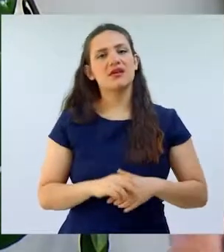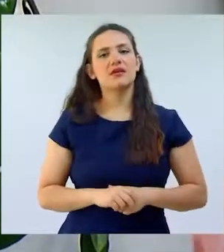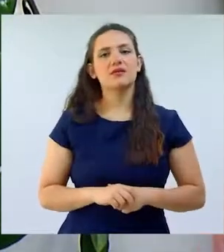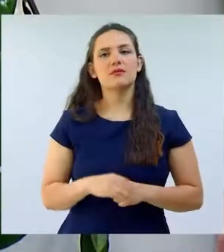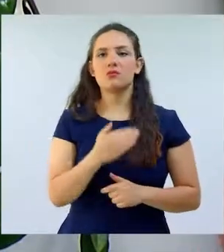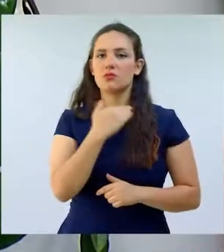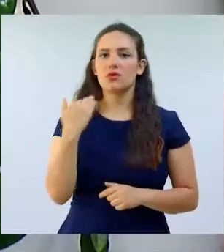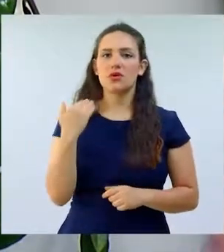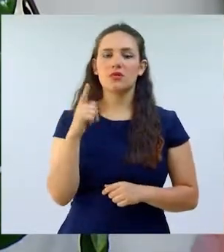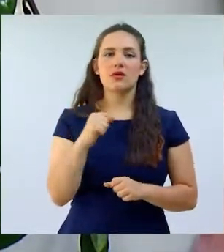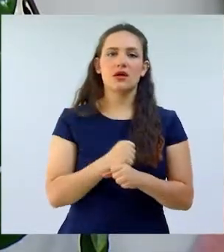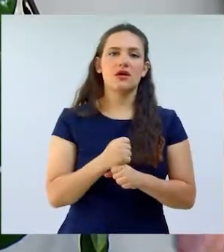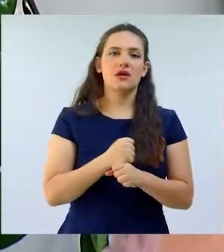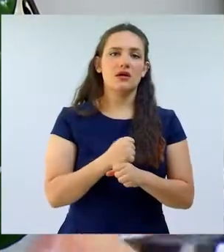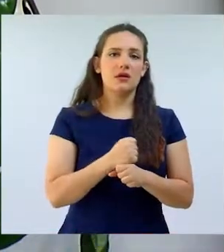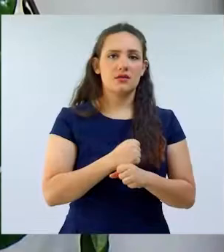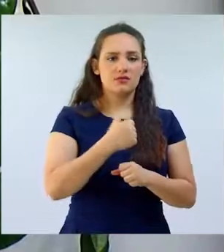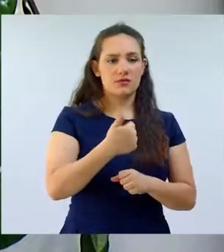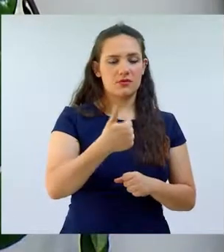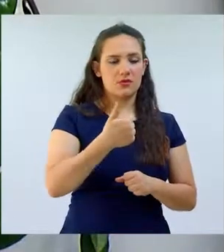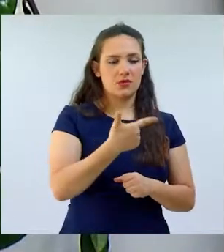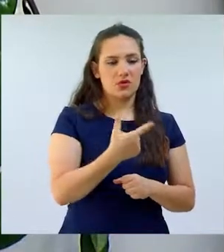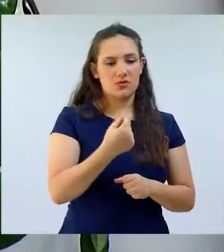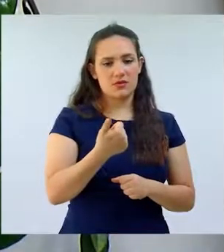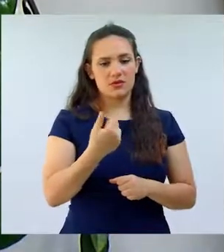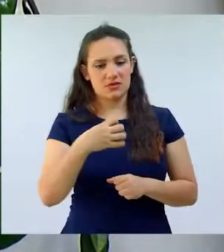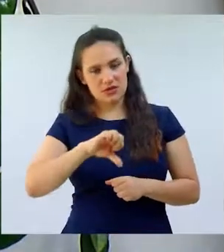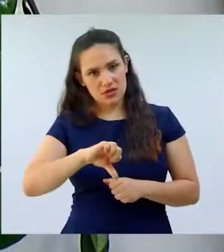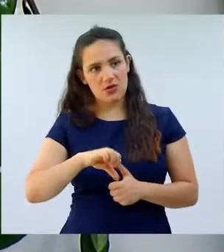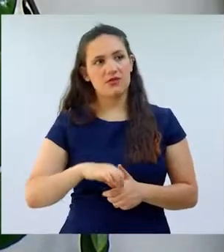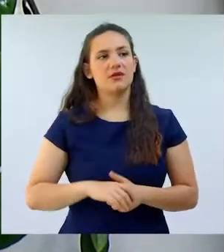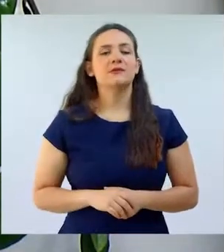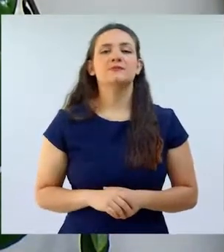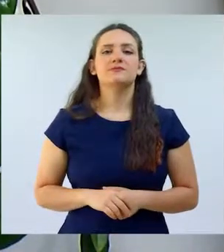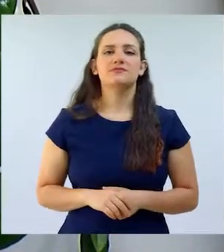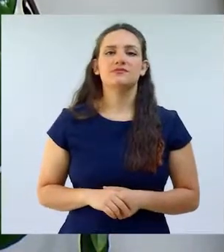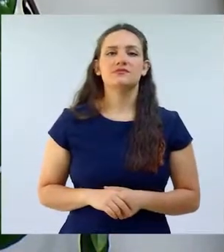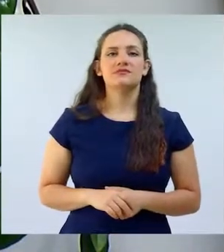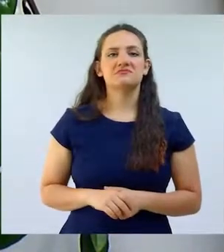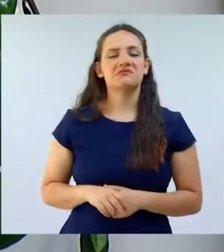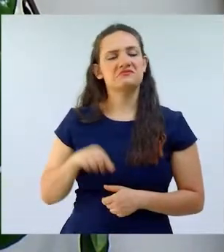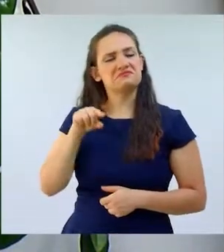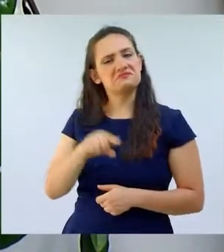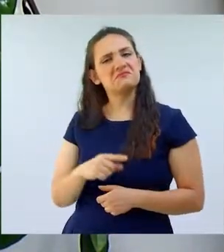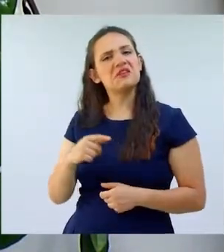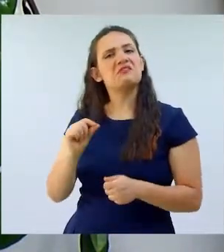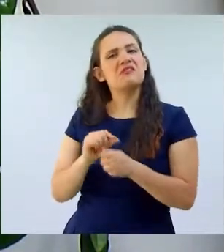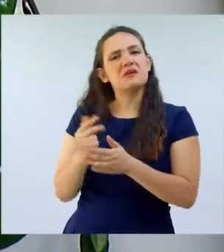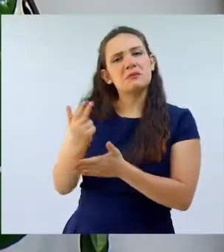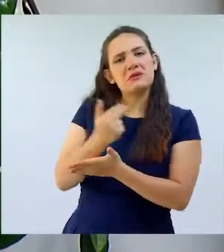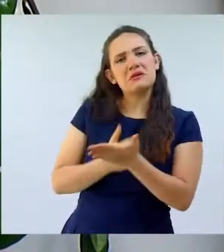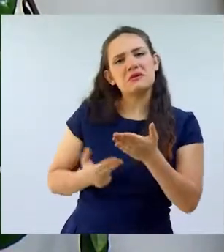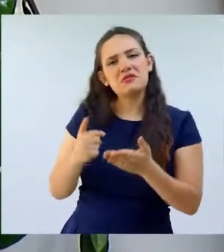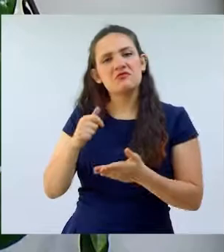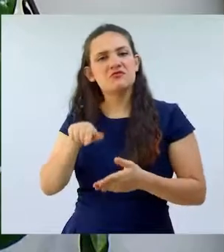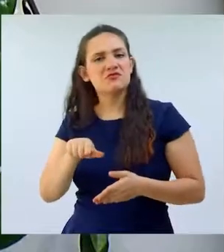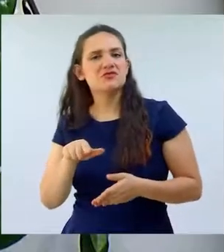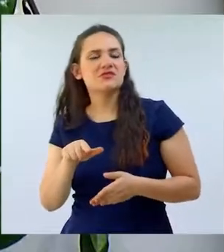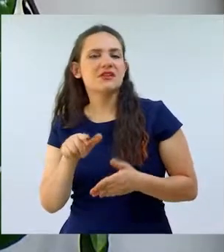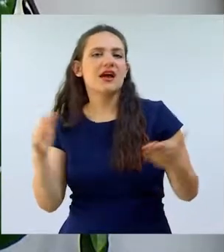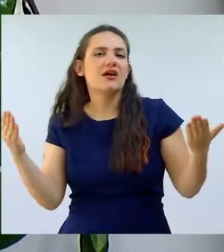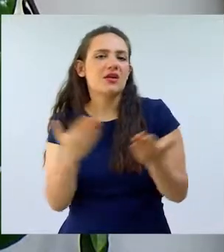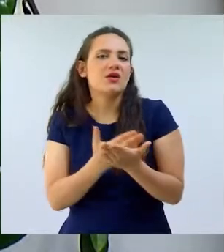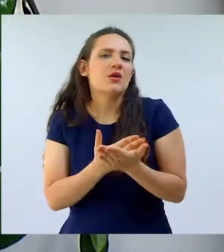personalidades, faleceu em 2019. Cleir, de tudo que você pintou, fez, essa energia que você